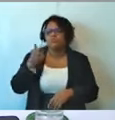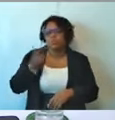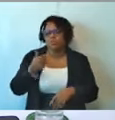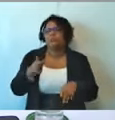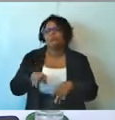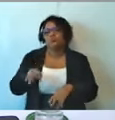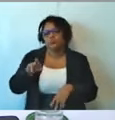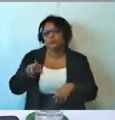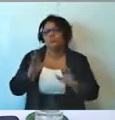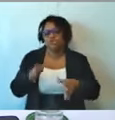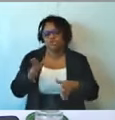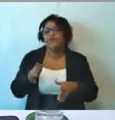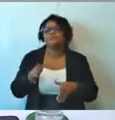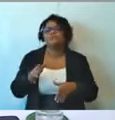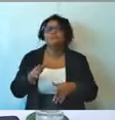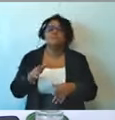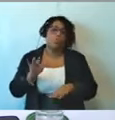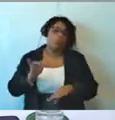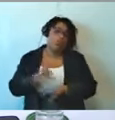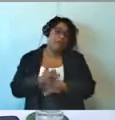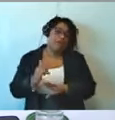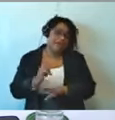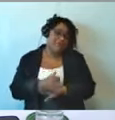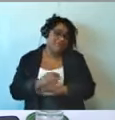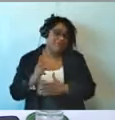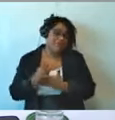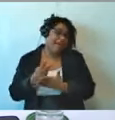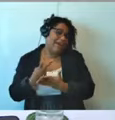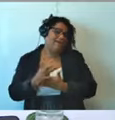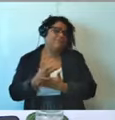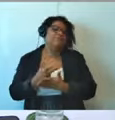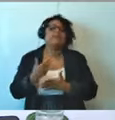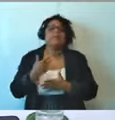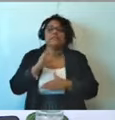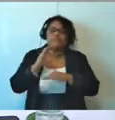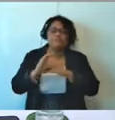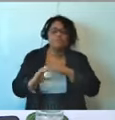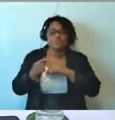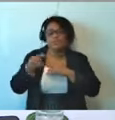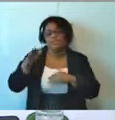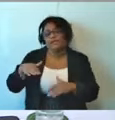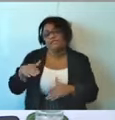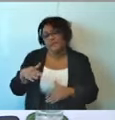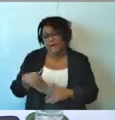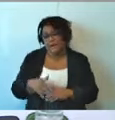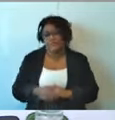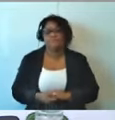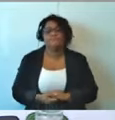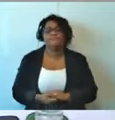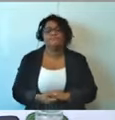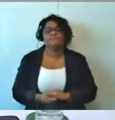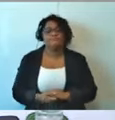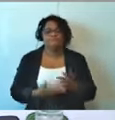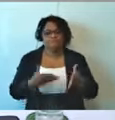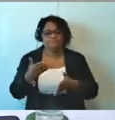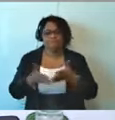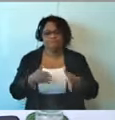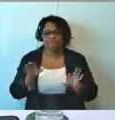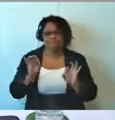boa também e com um investimento mais baixo, pensando nessa perspectiva. Acho que é só isso aí que eu queria contribuir.